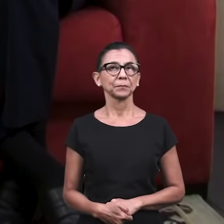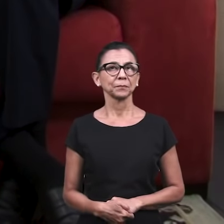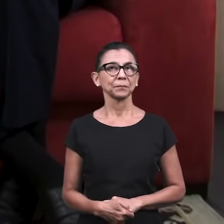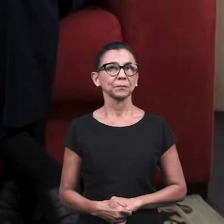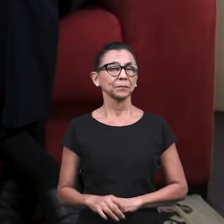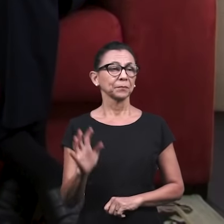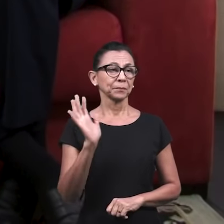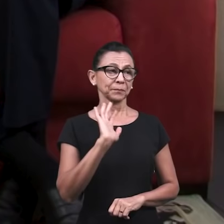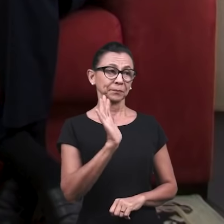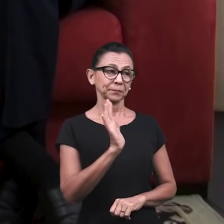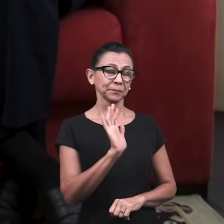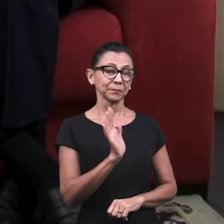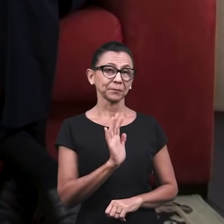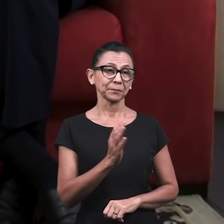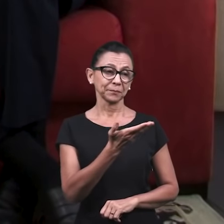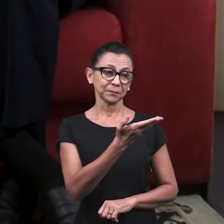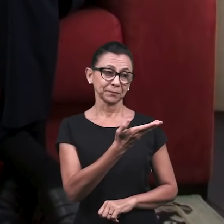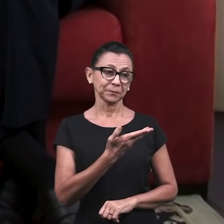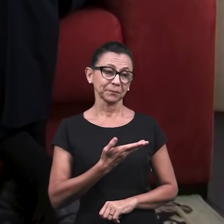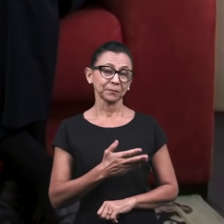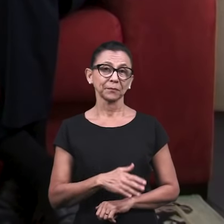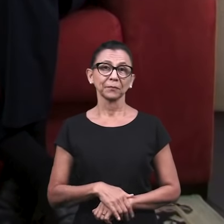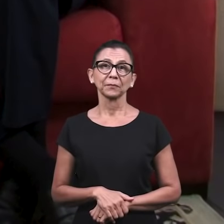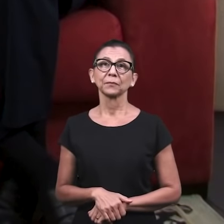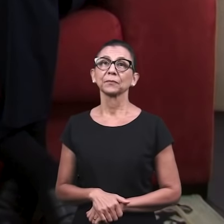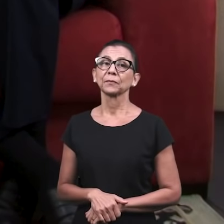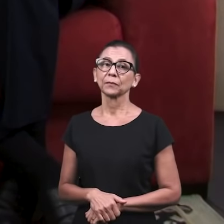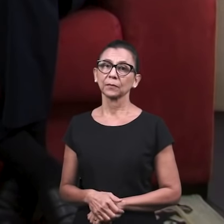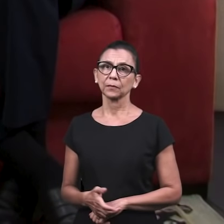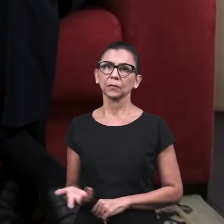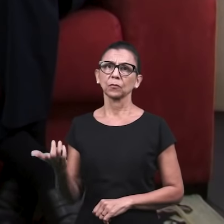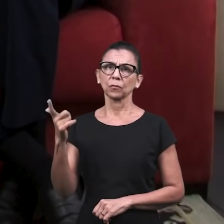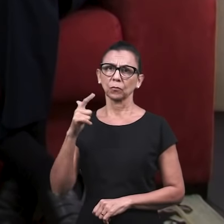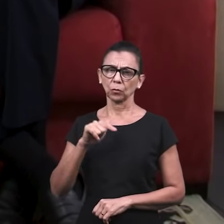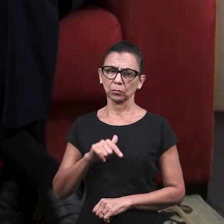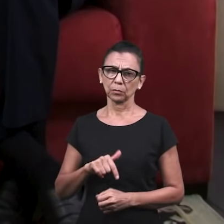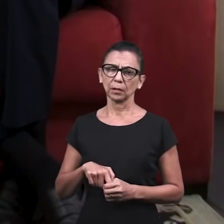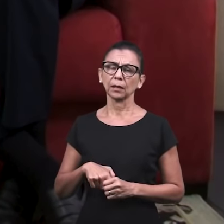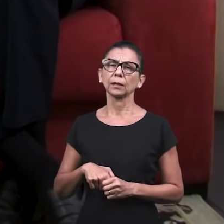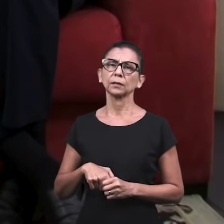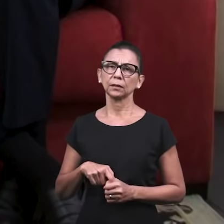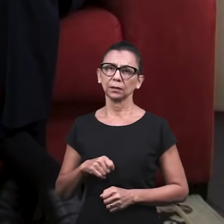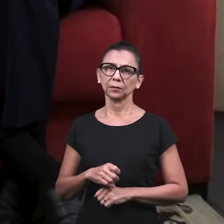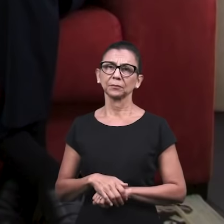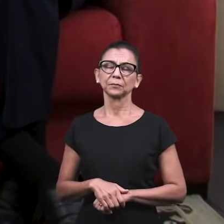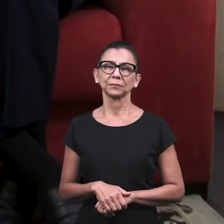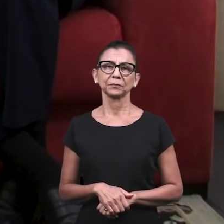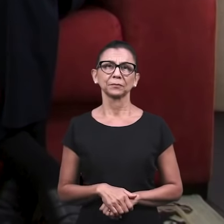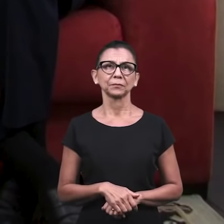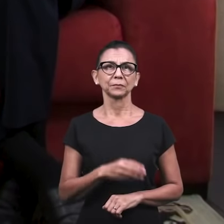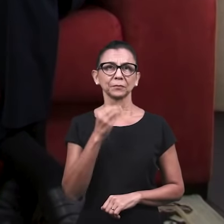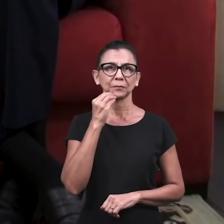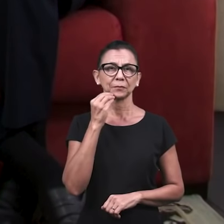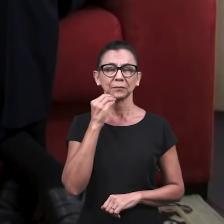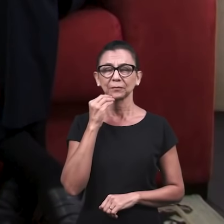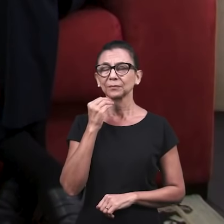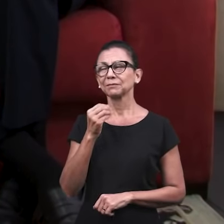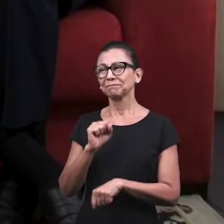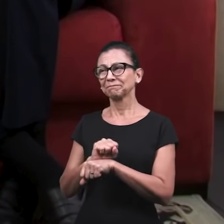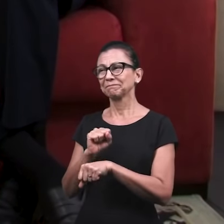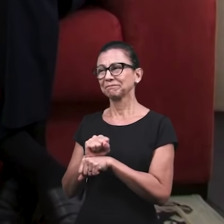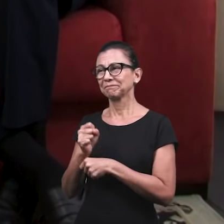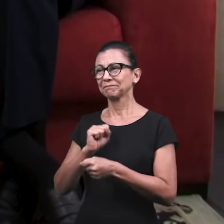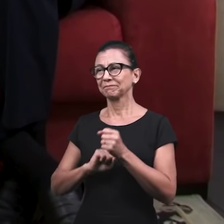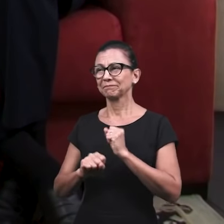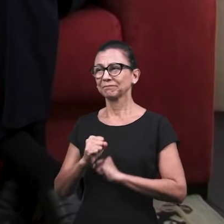companheiro, sabendo que também não será a segunda vez. Outras oportunidades teremos de você estar aqui conosco. Assim espero, pastor Walter.